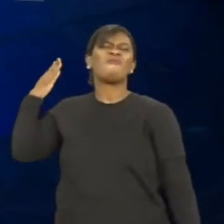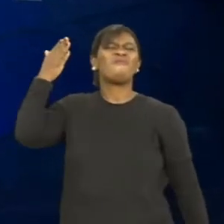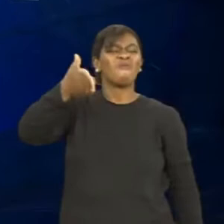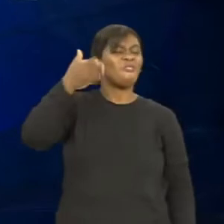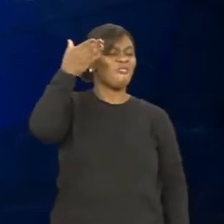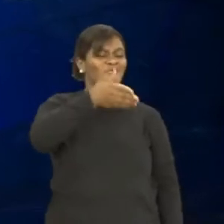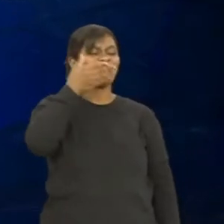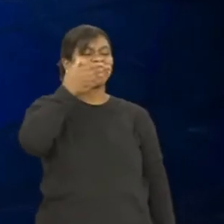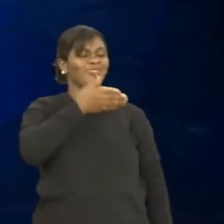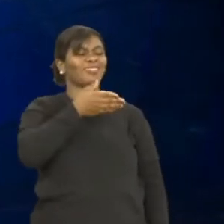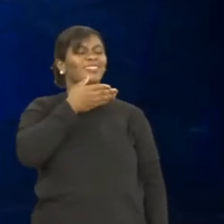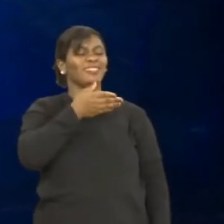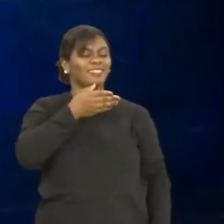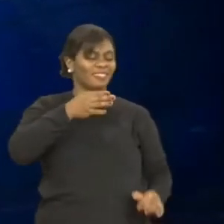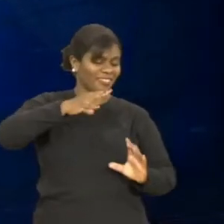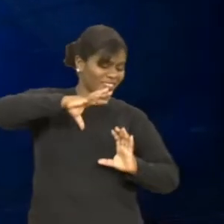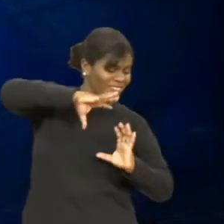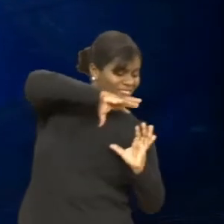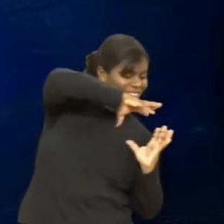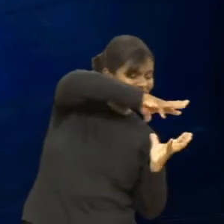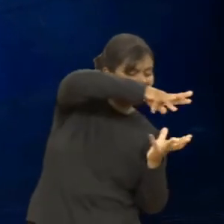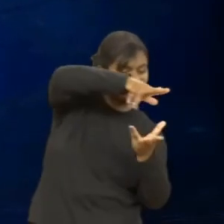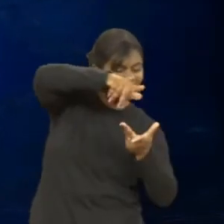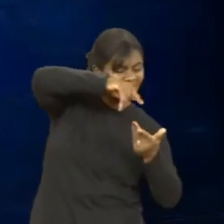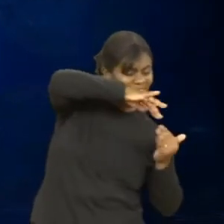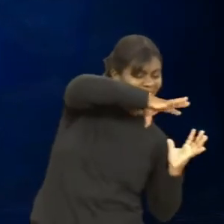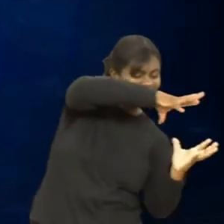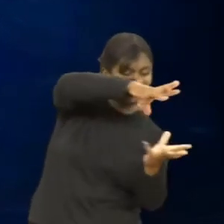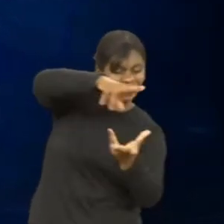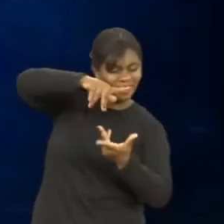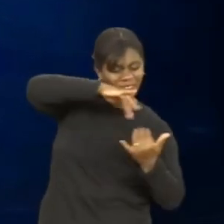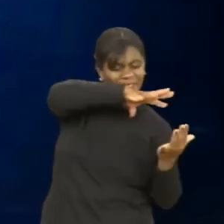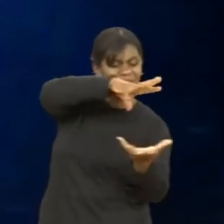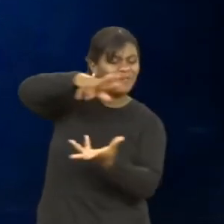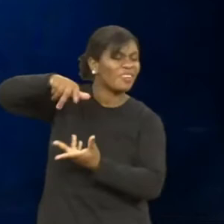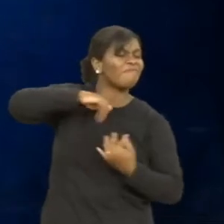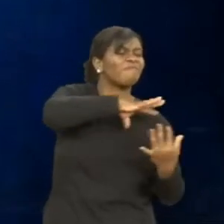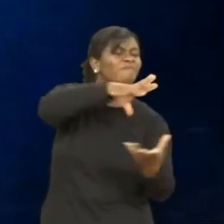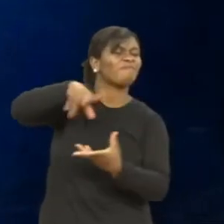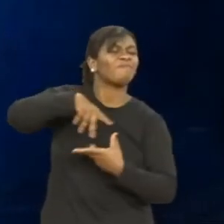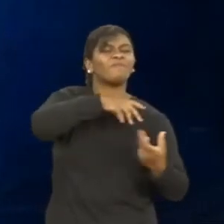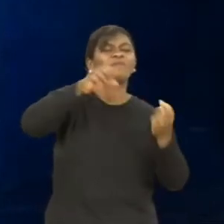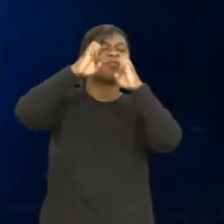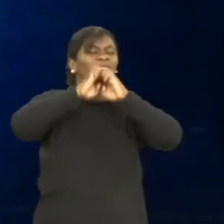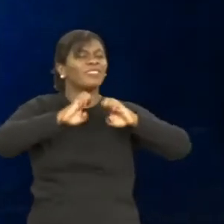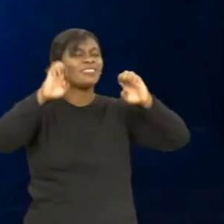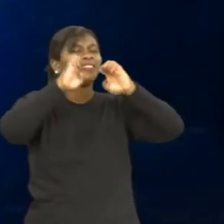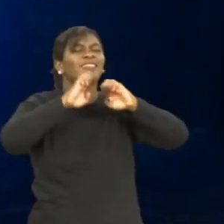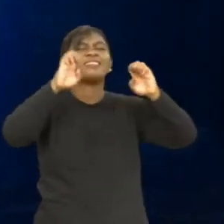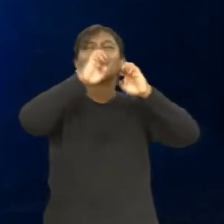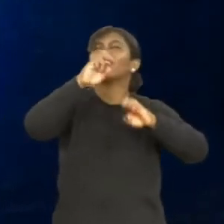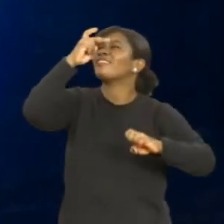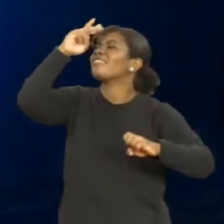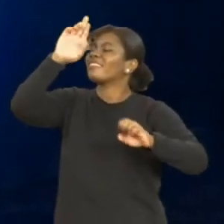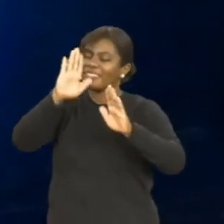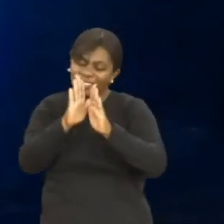eu for. E levar até os confins da terra. E levar até os